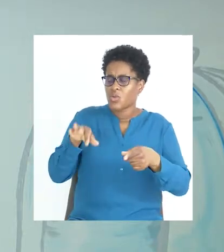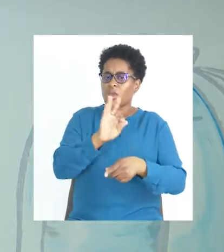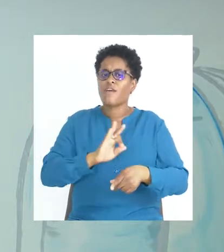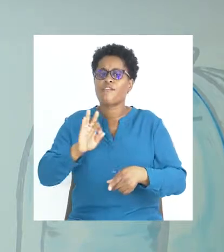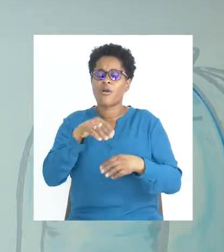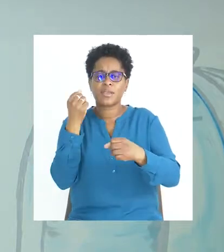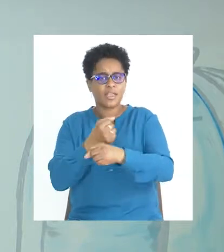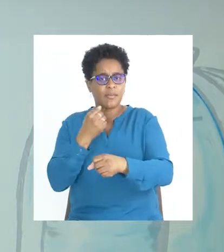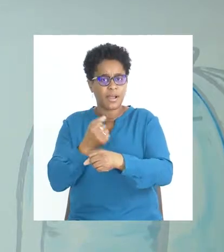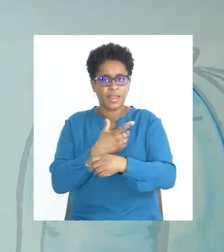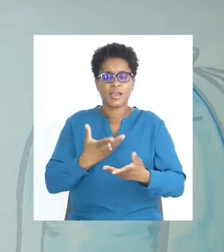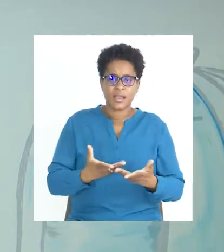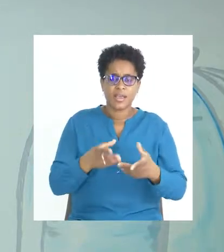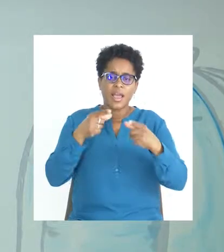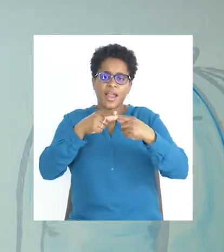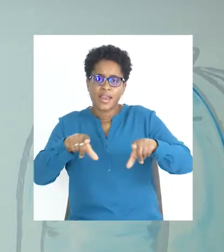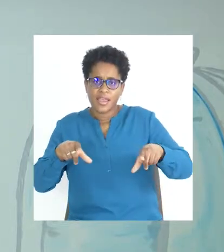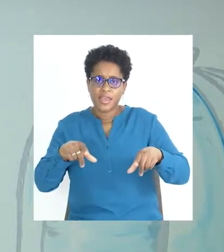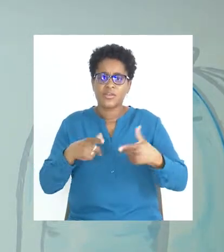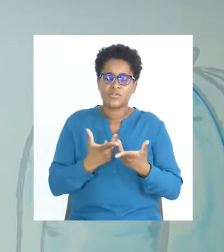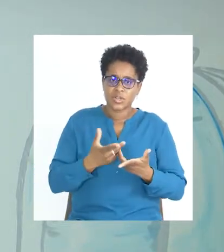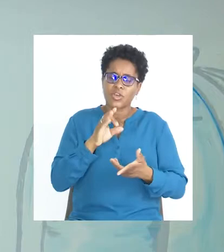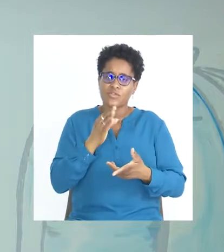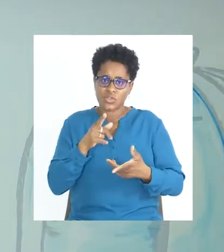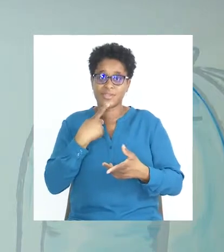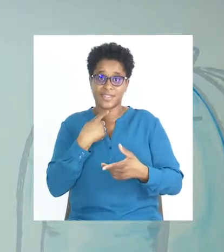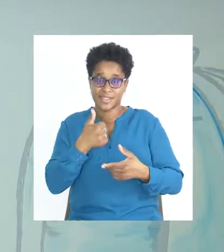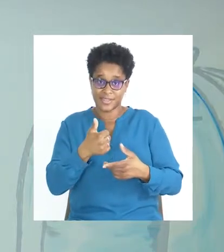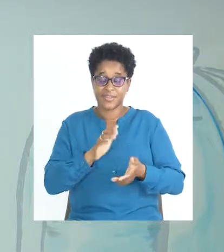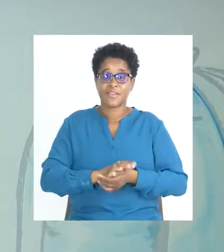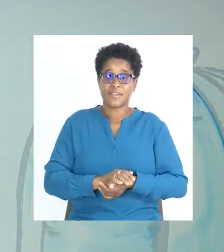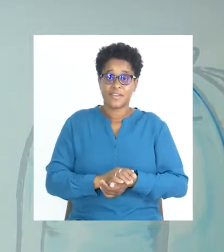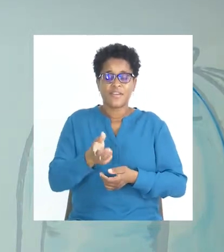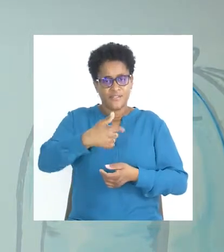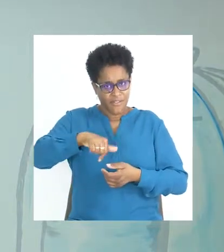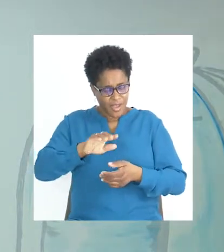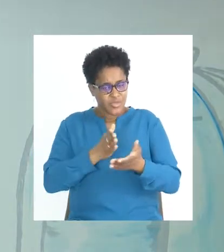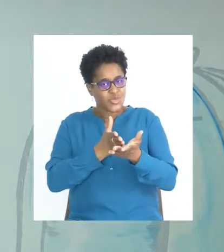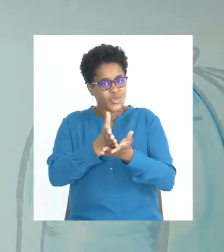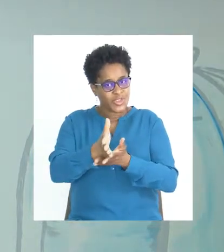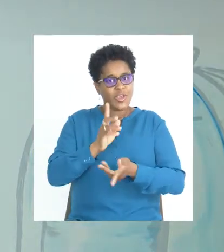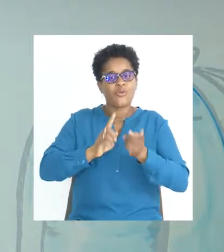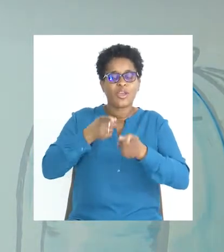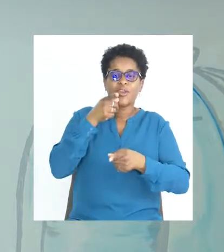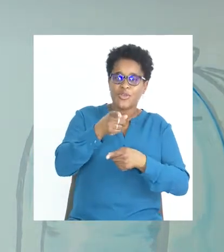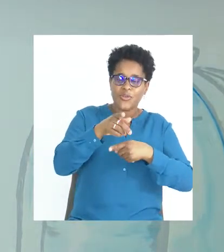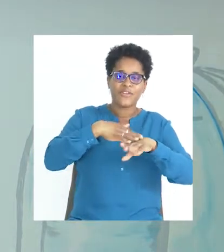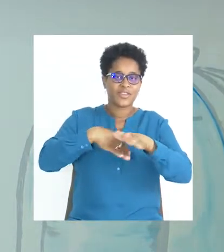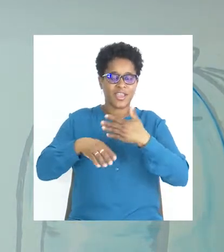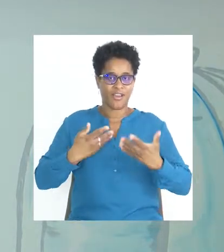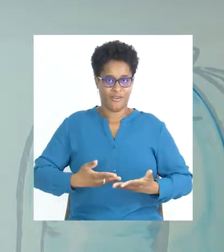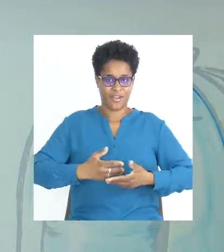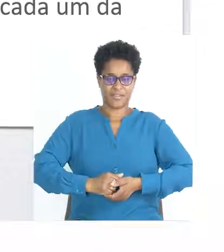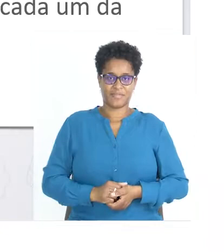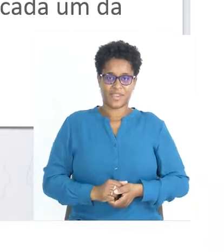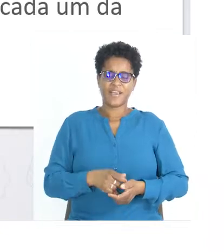daquilo que é a sua forma de trabalhar, a comunicação ou a linguagem com o seu ex-professor. Está bem? Então vamos para continuar. O que é que tu vais fazer